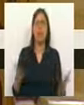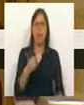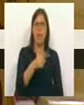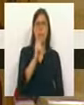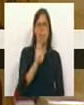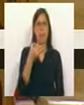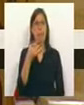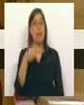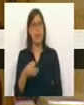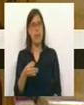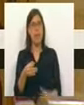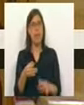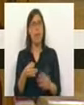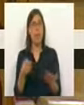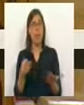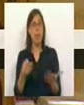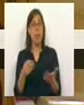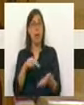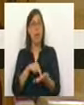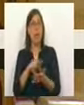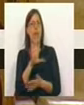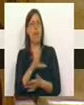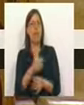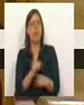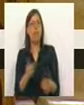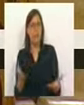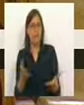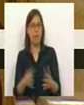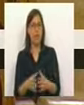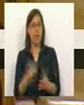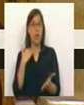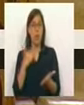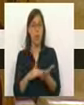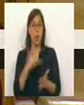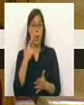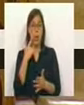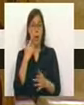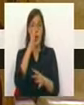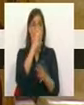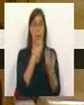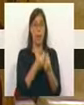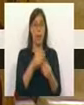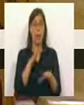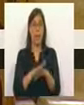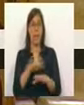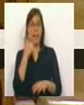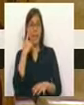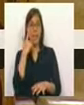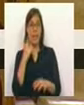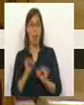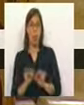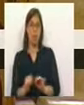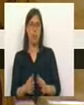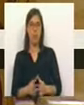Bloco de Esquerda e PCP se posicionam desta maneira. À segunda e à quarta com o governo, à terça e à quinta